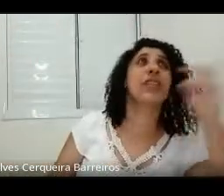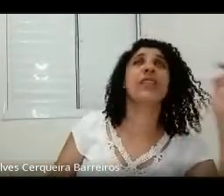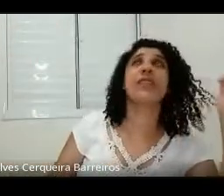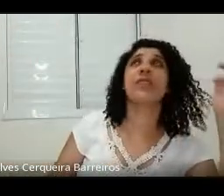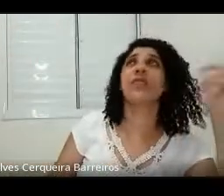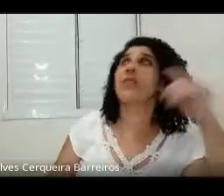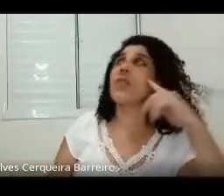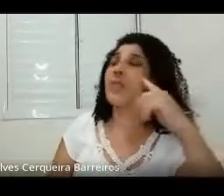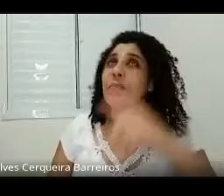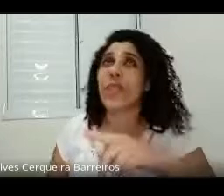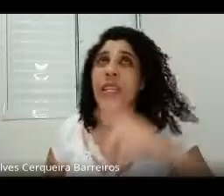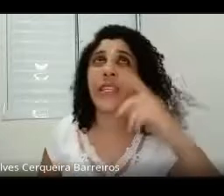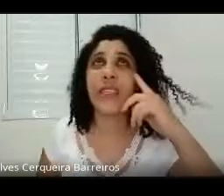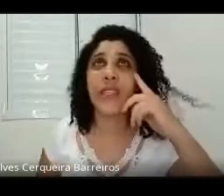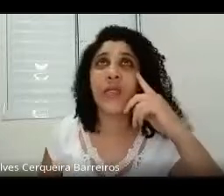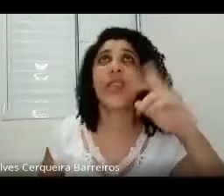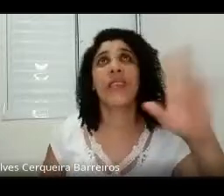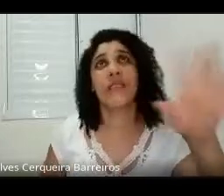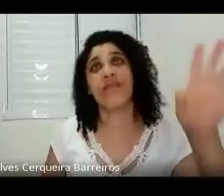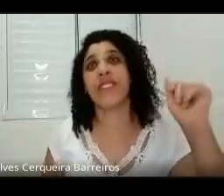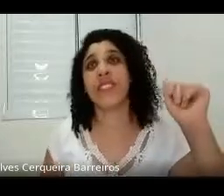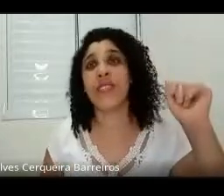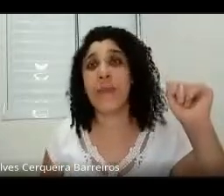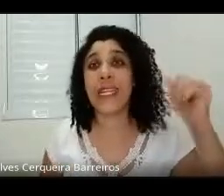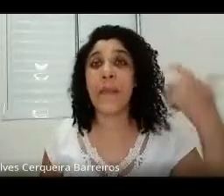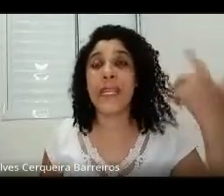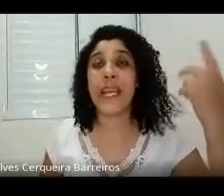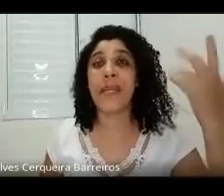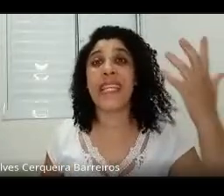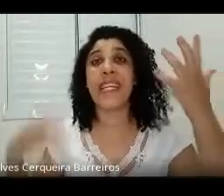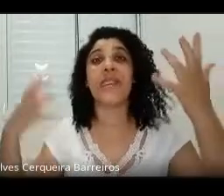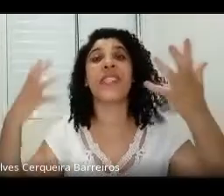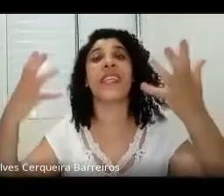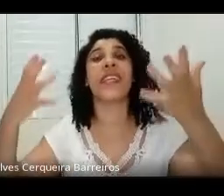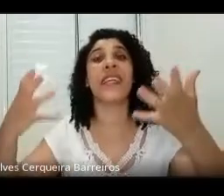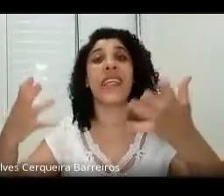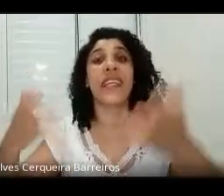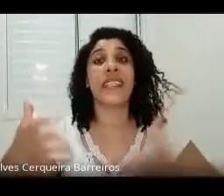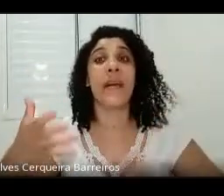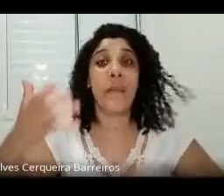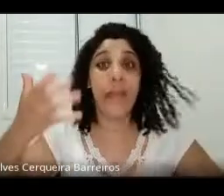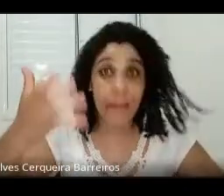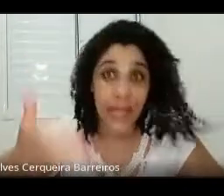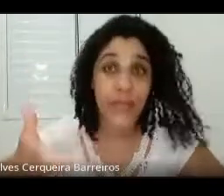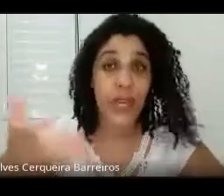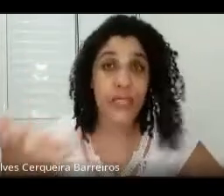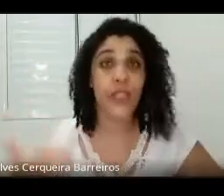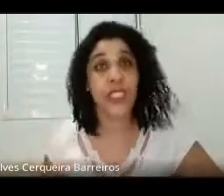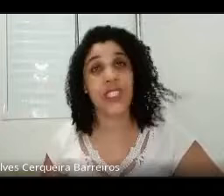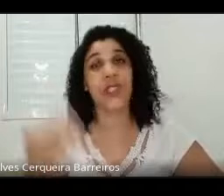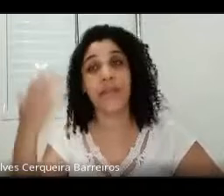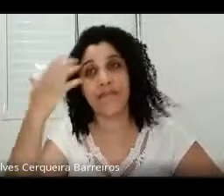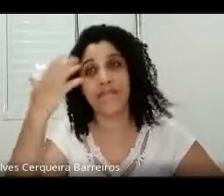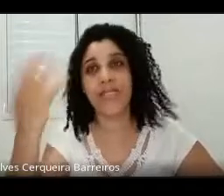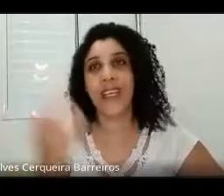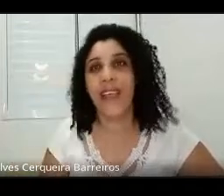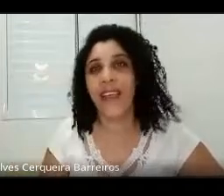por que isso? Não, mas por que aquilo? Então você pode até pensar, mas daí você querer saber mesmo a resposta